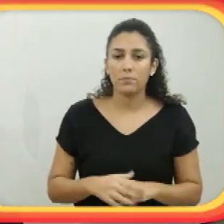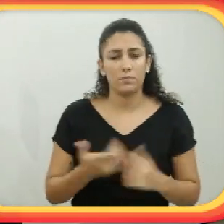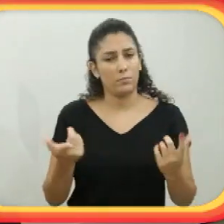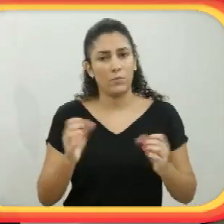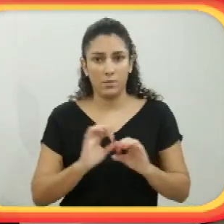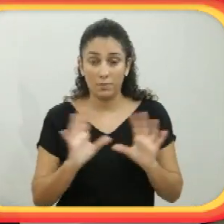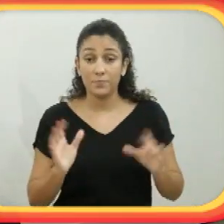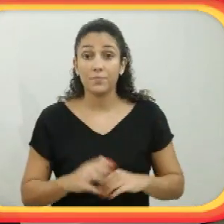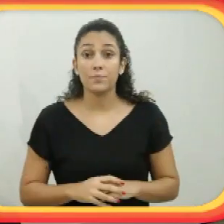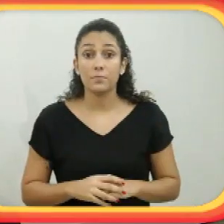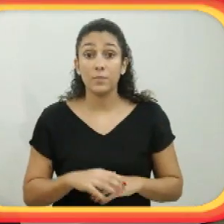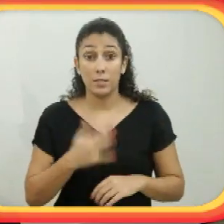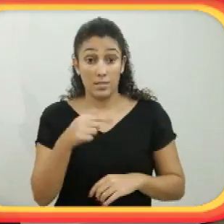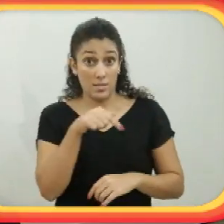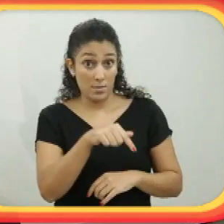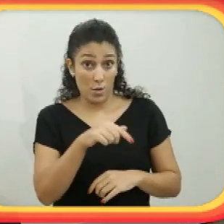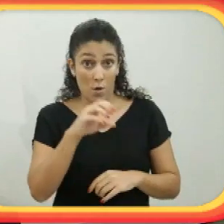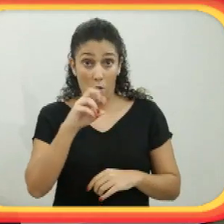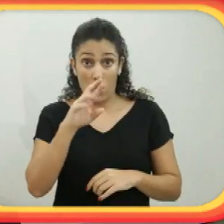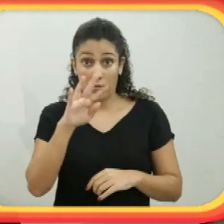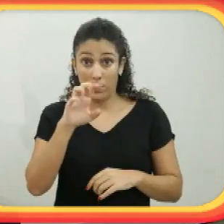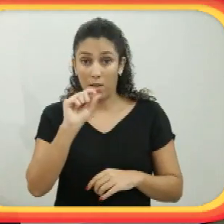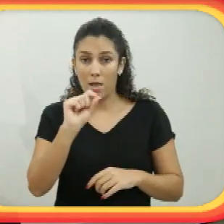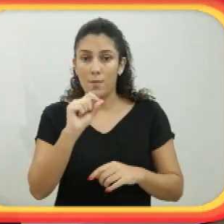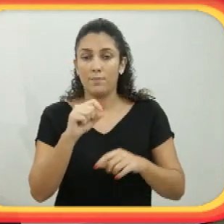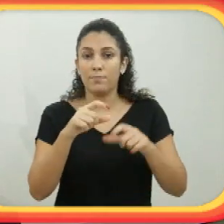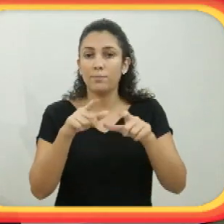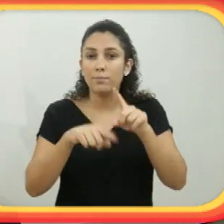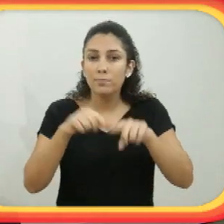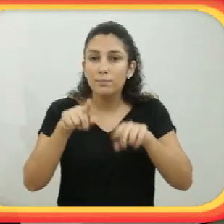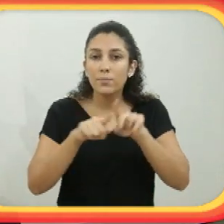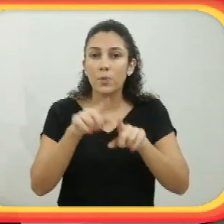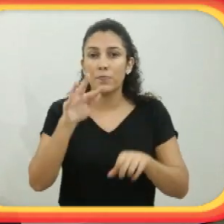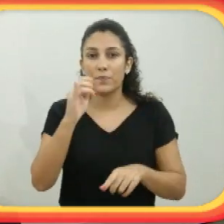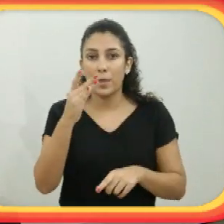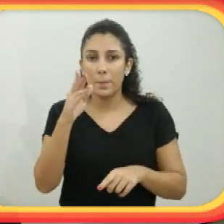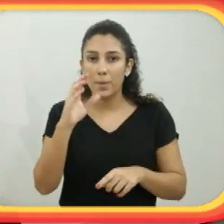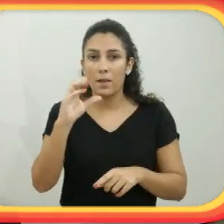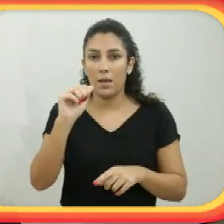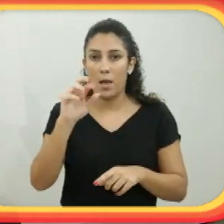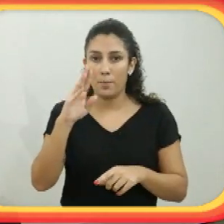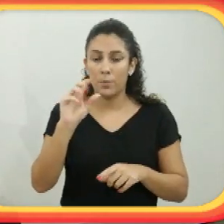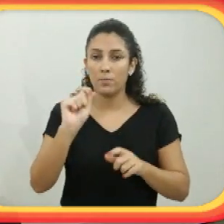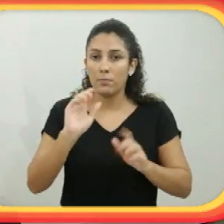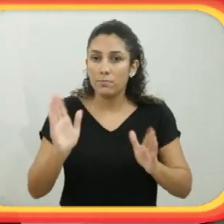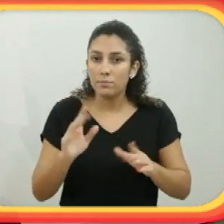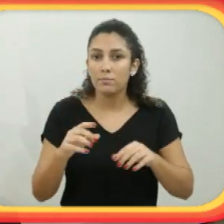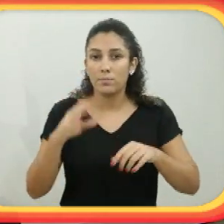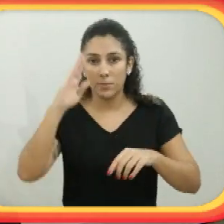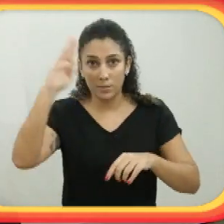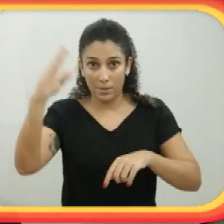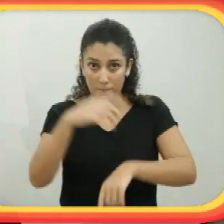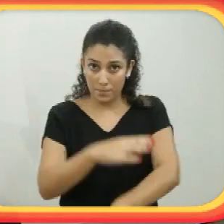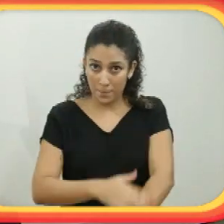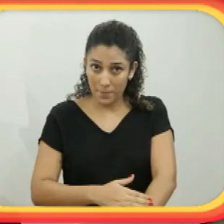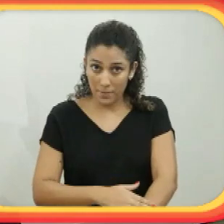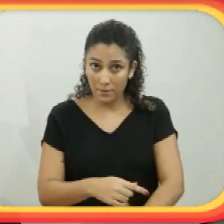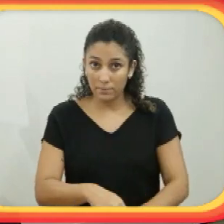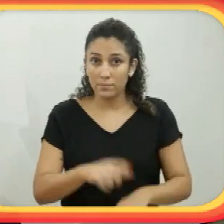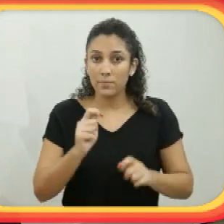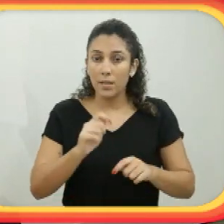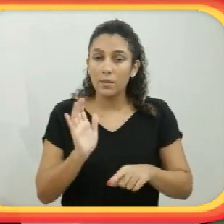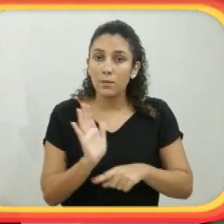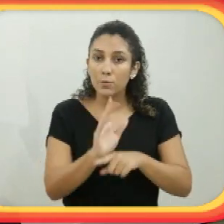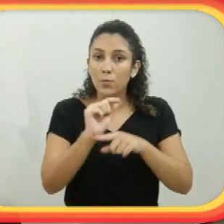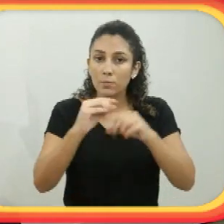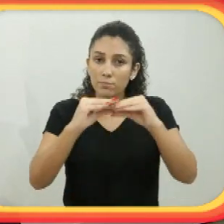órtese? Lógico. Pega a órtese. Esta aqui é uma órtese em fibra de carbono para impulsão da perna do paciente. Ela é composta de uma